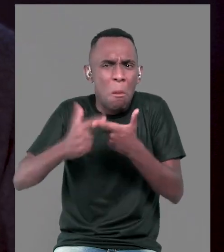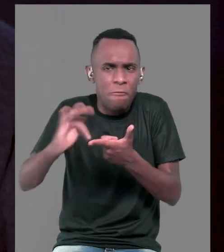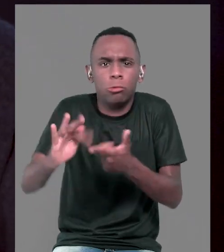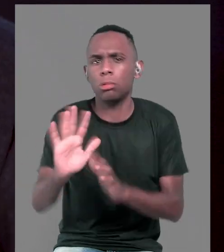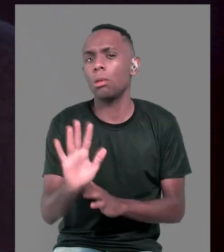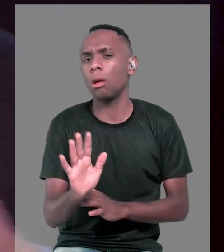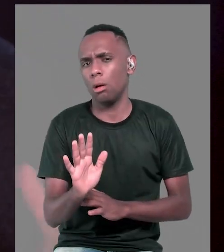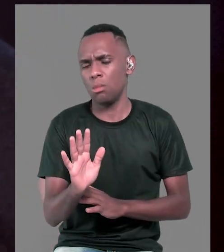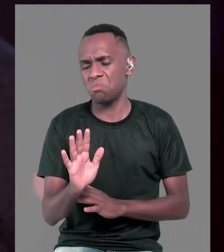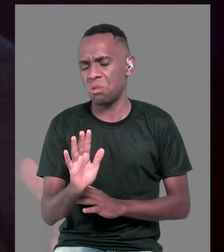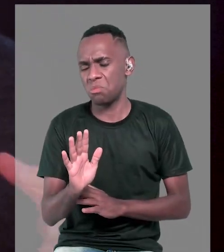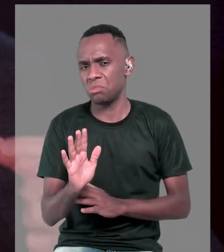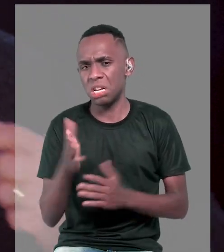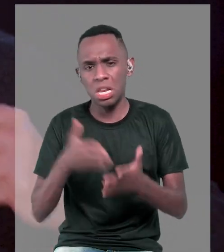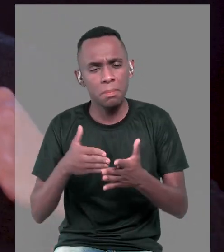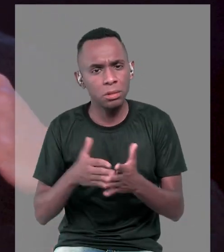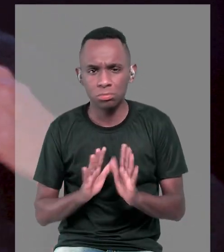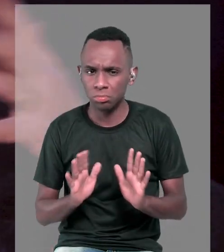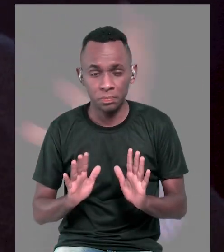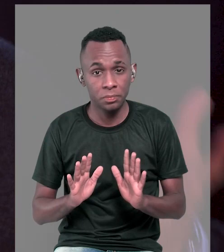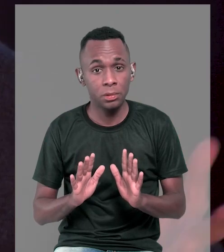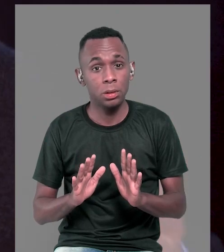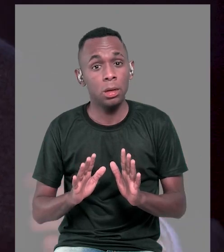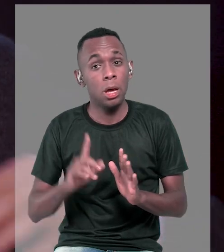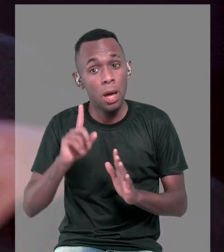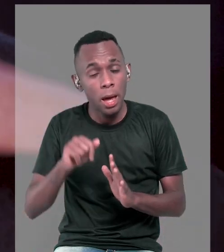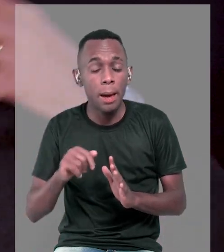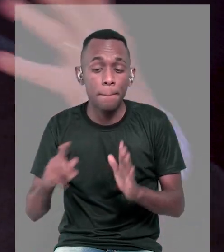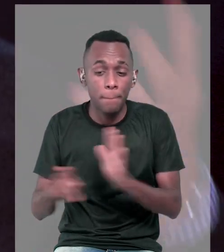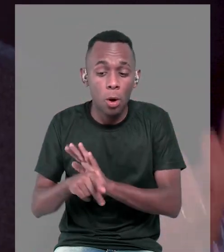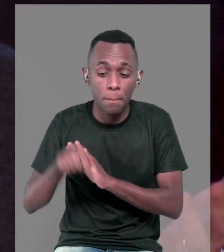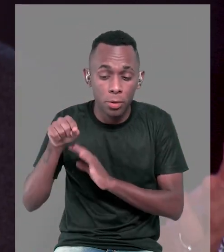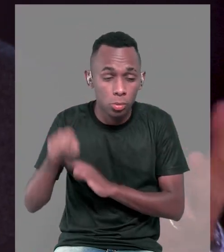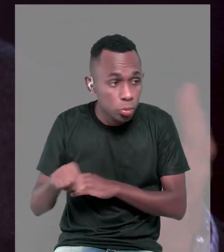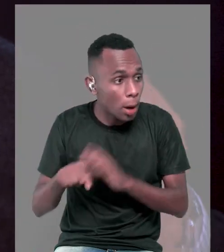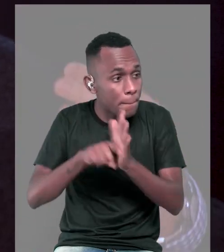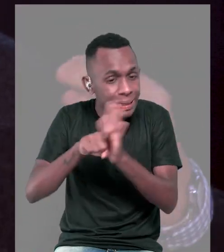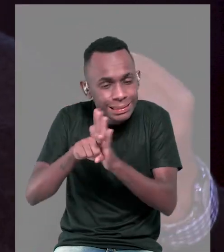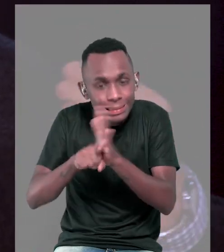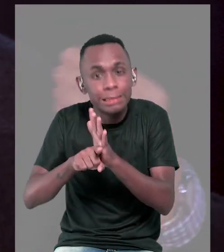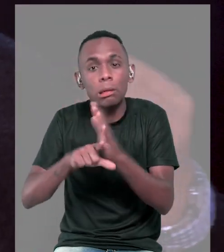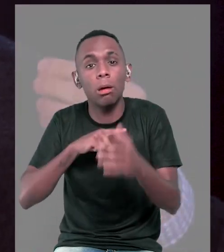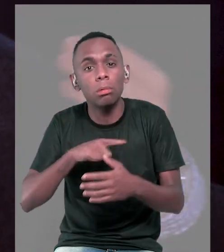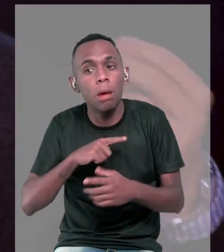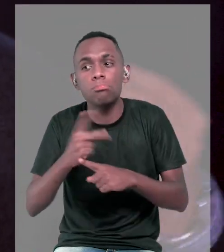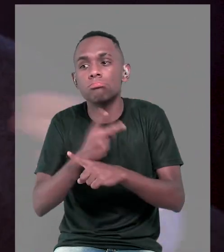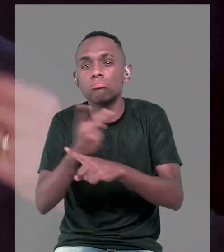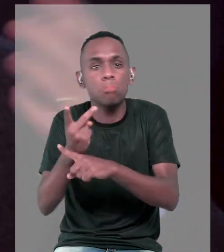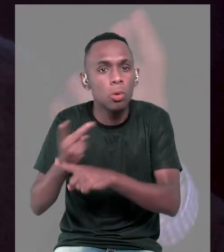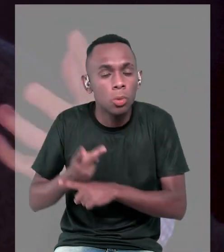contrário, ele vai jogar com os estudos que ele tem, vai procurar